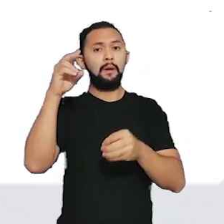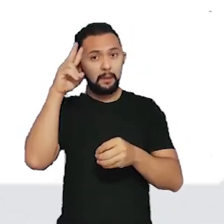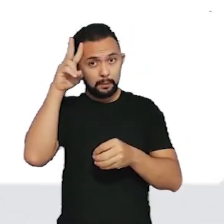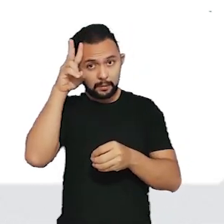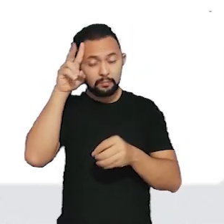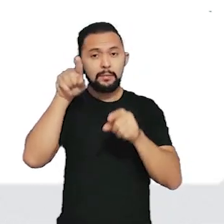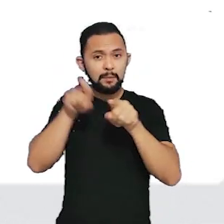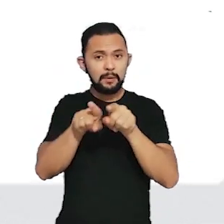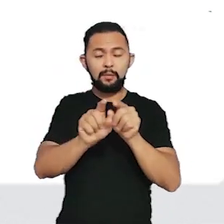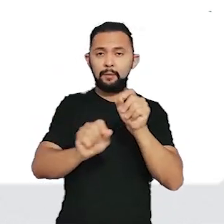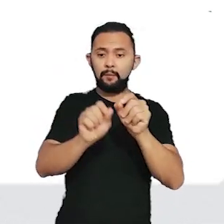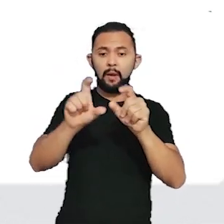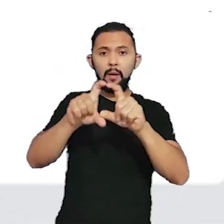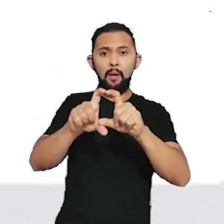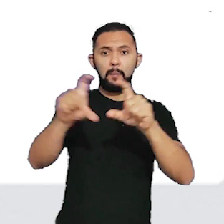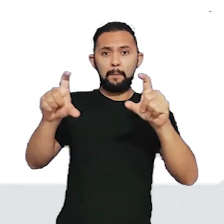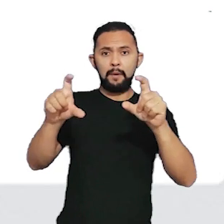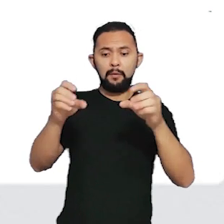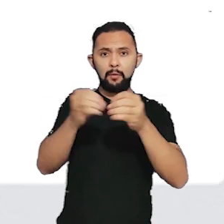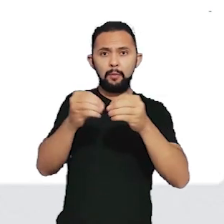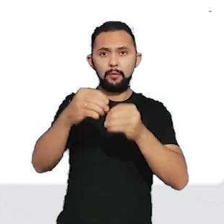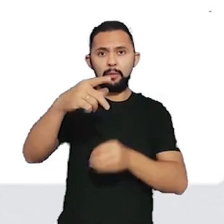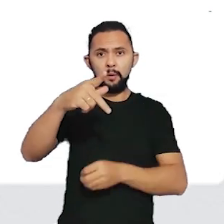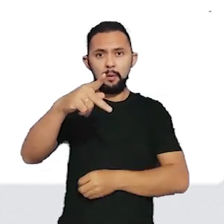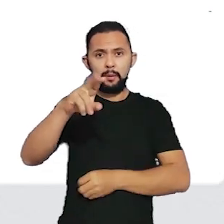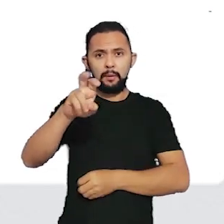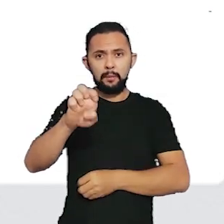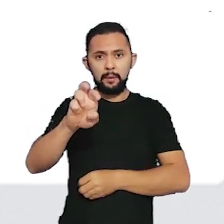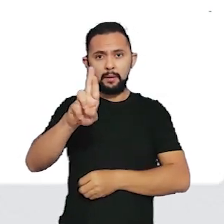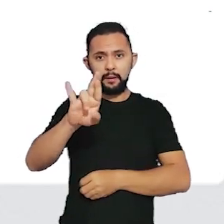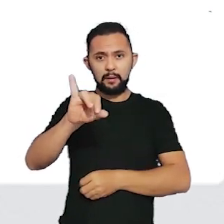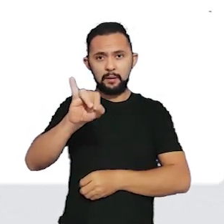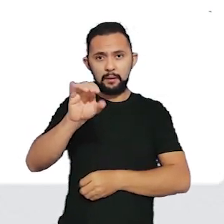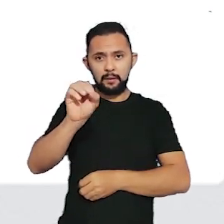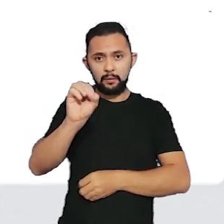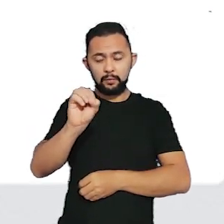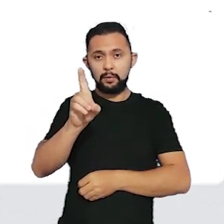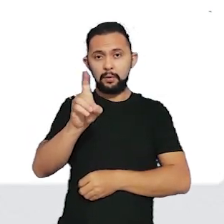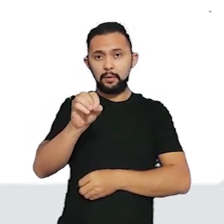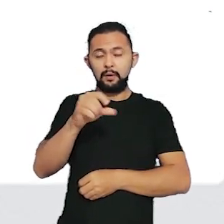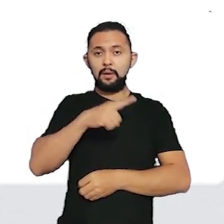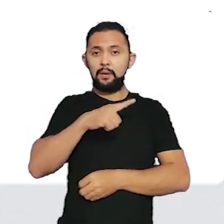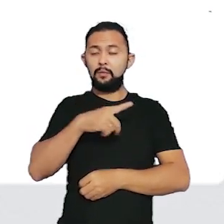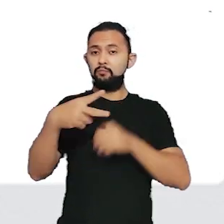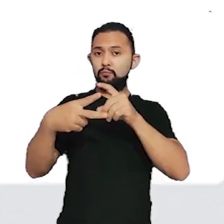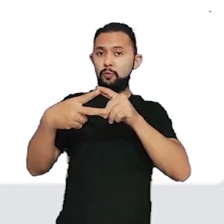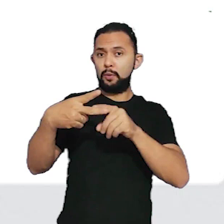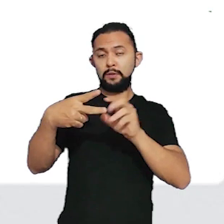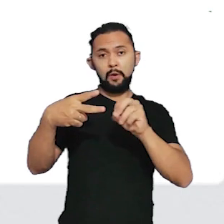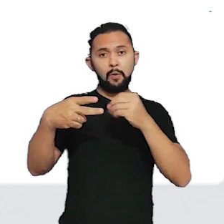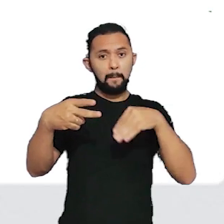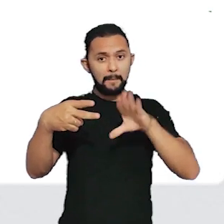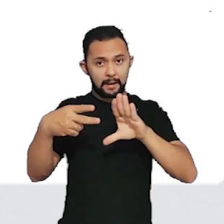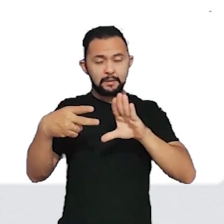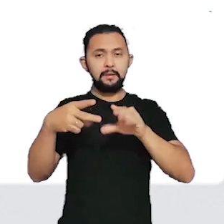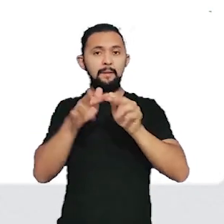período composto é aquele período que ele é formado por mais de uma oração. Então, relação de subordinação eu